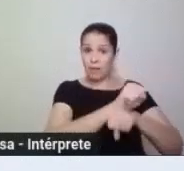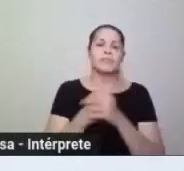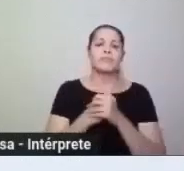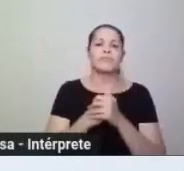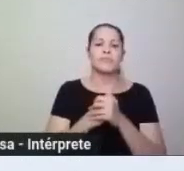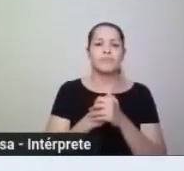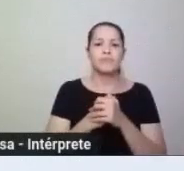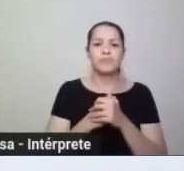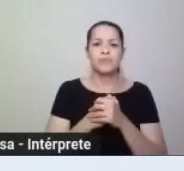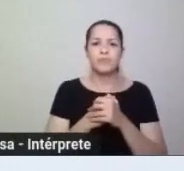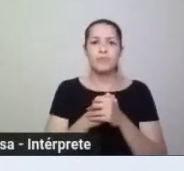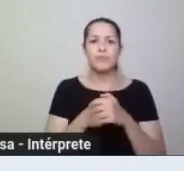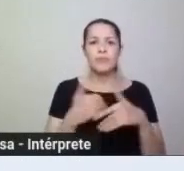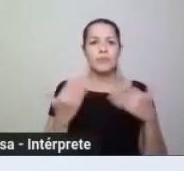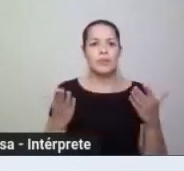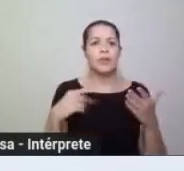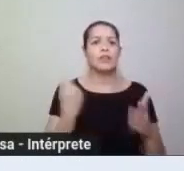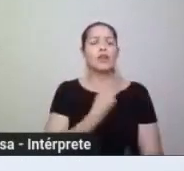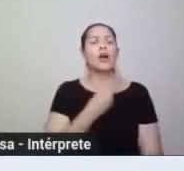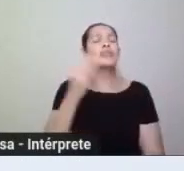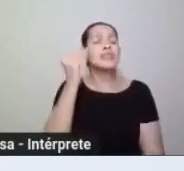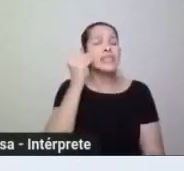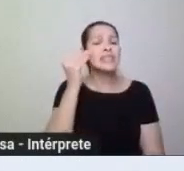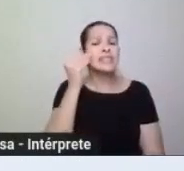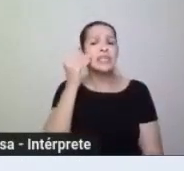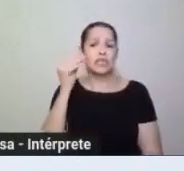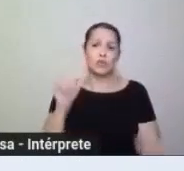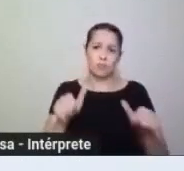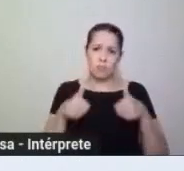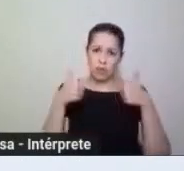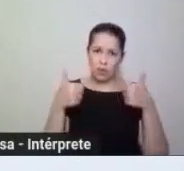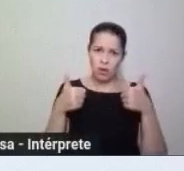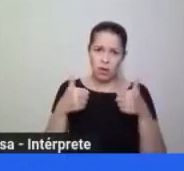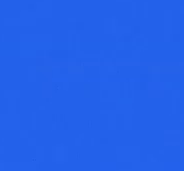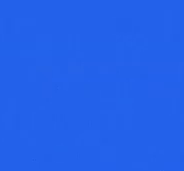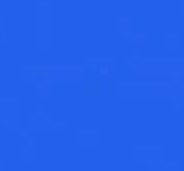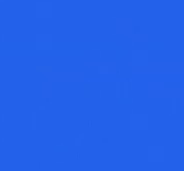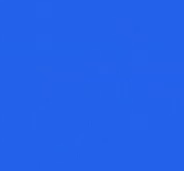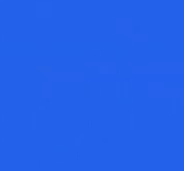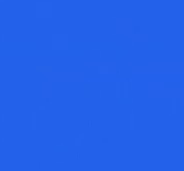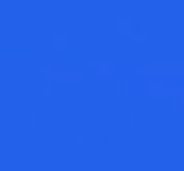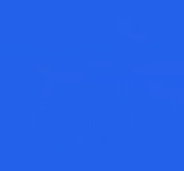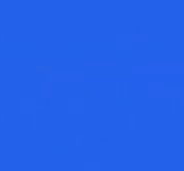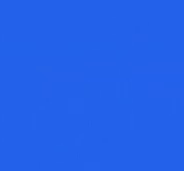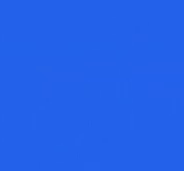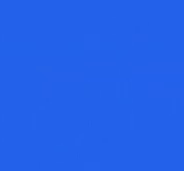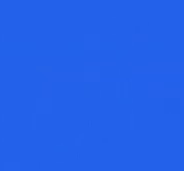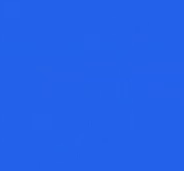produção. Com isso a gente está tentando melhorar a melhora contínua da planta.